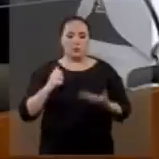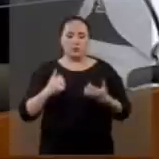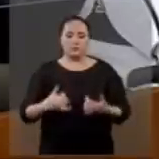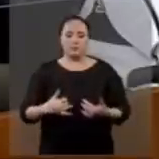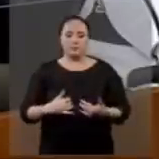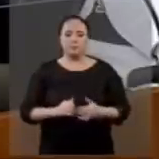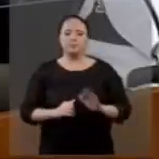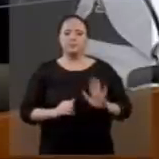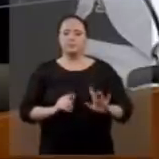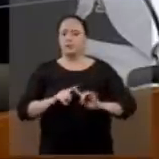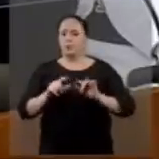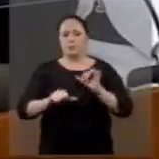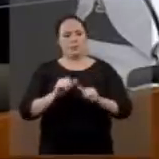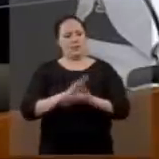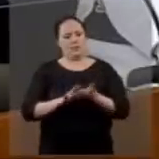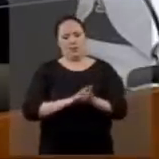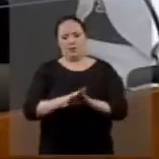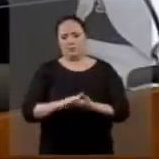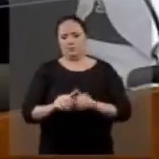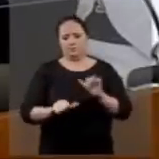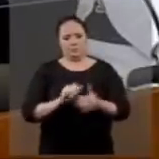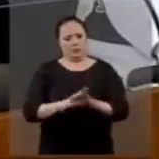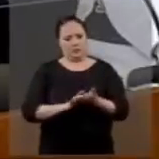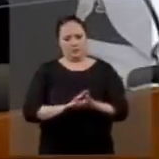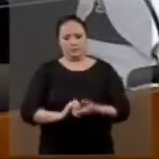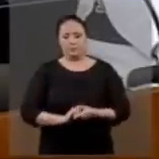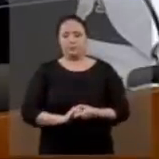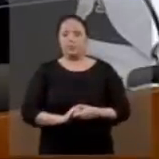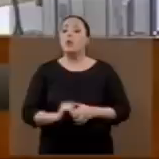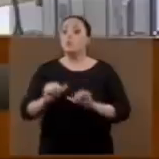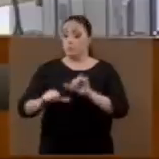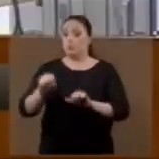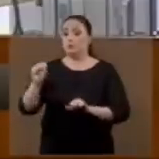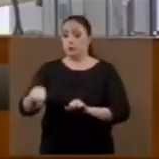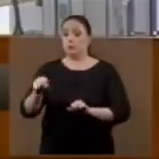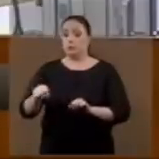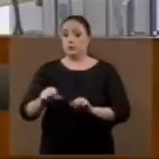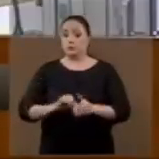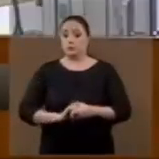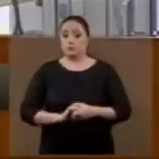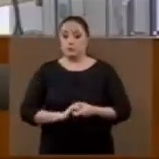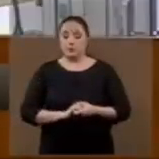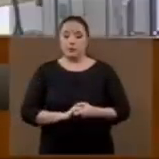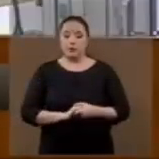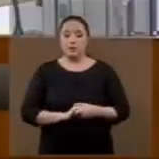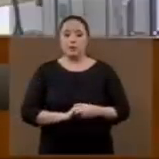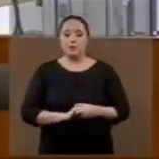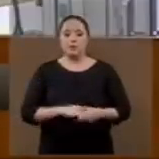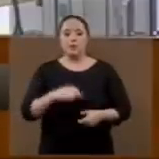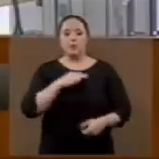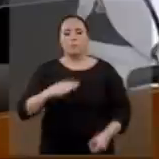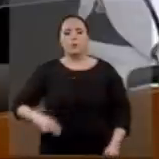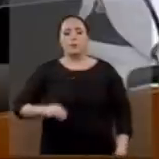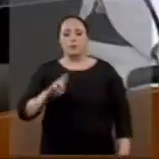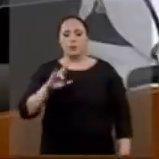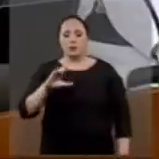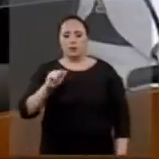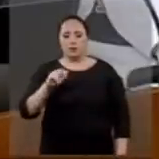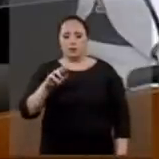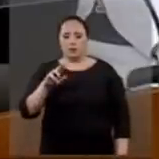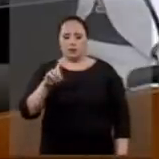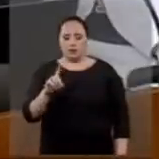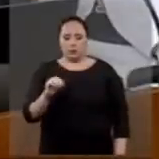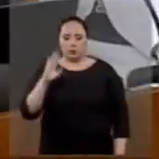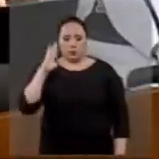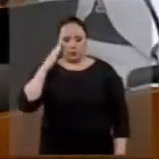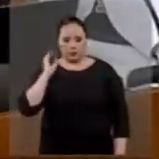altera nada, porque o ministro Lewandowski... Para nós também não altera. Não, mas, presidente, o ministro Lewandowski entendia, como o ministro